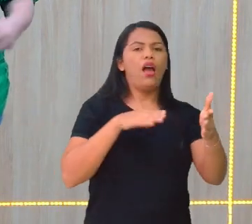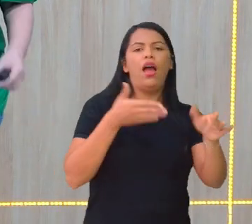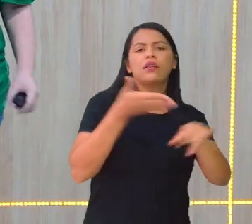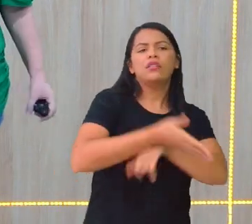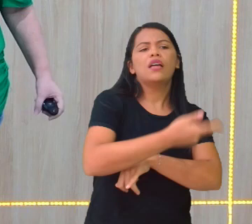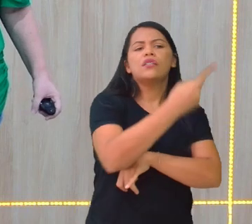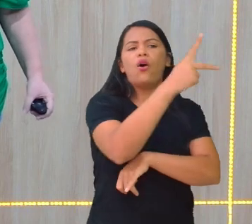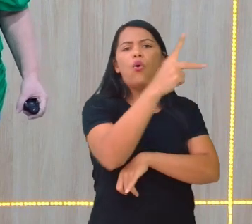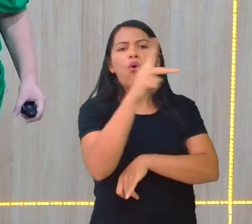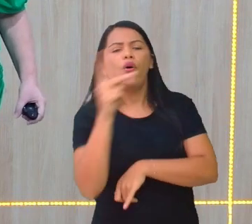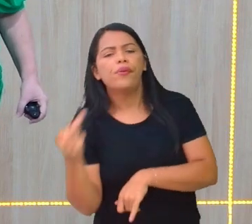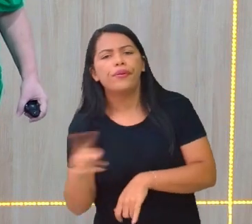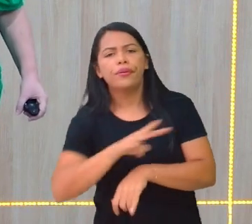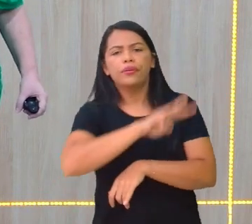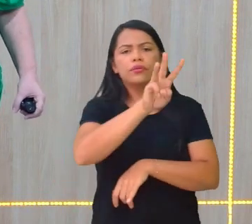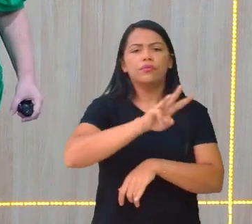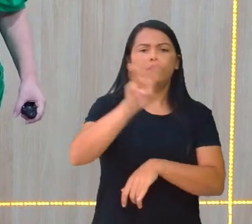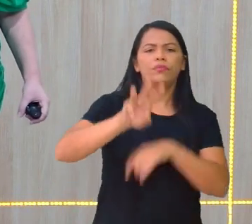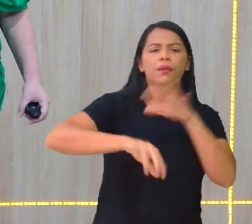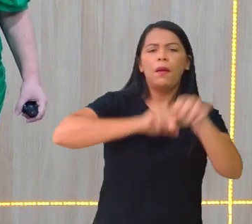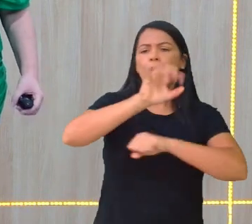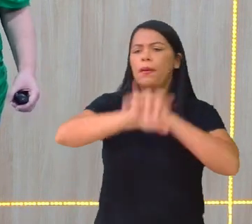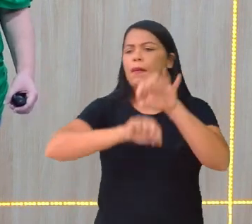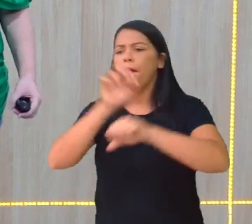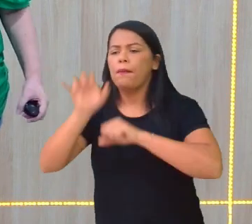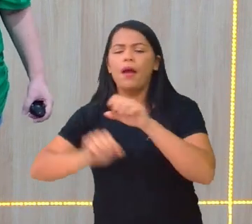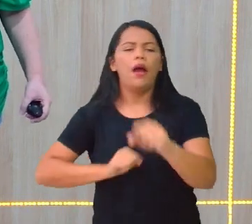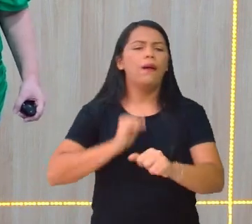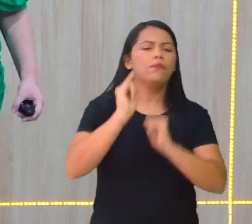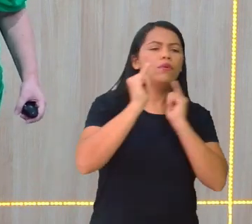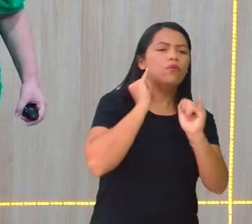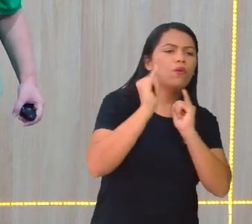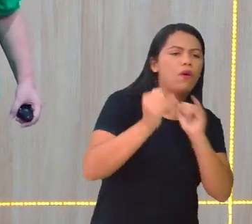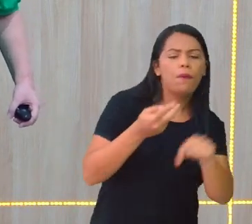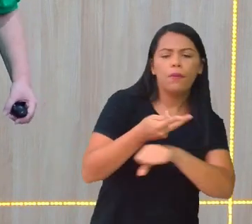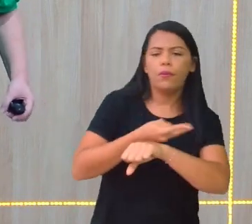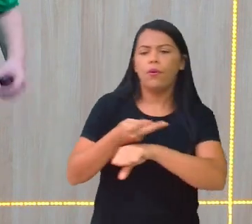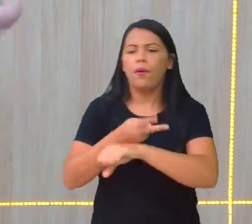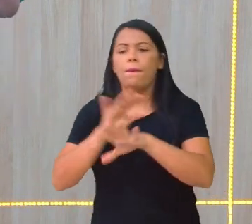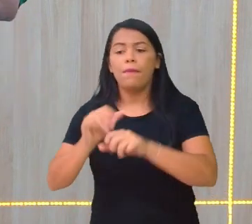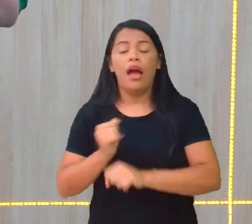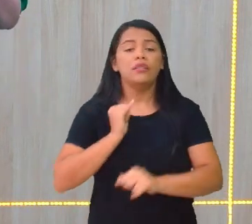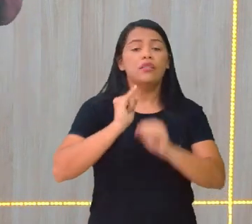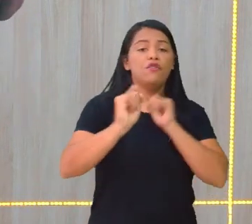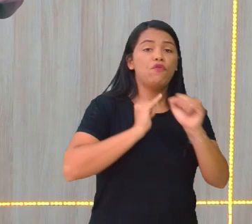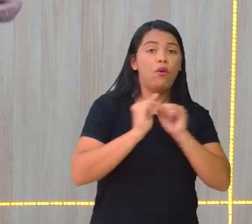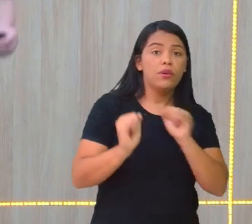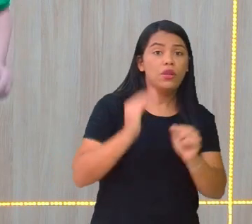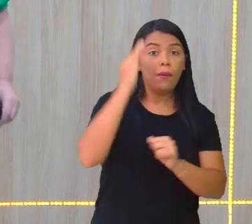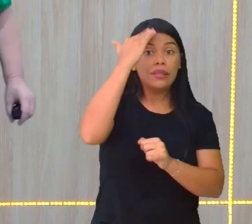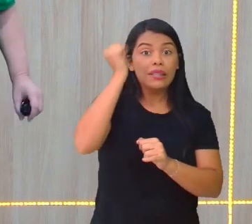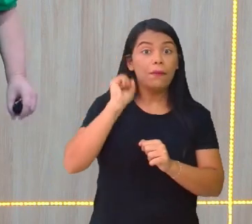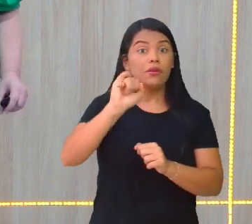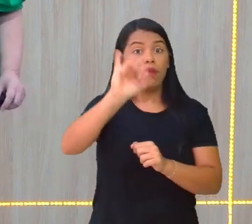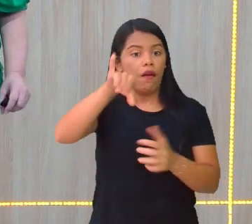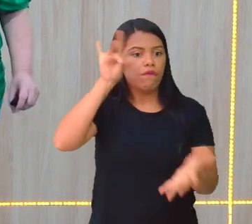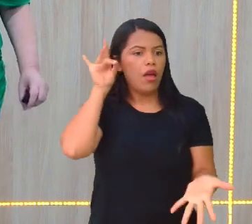fonte. Procura mais informação antes de propagar, ou seja, antes